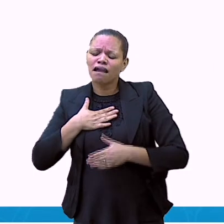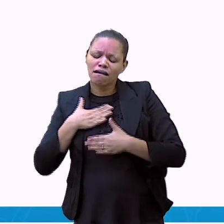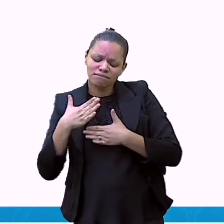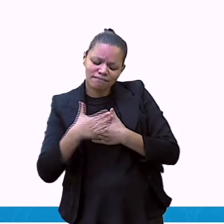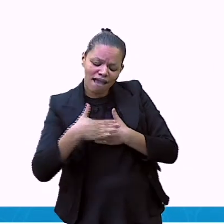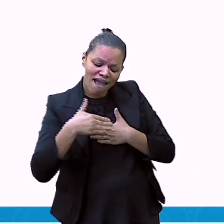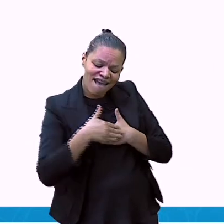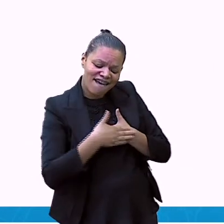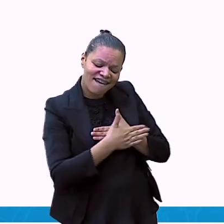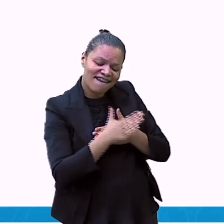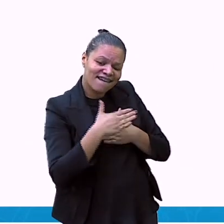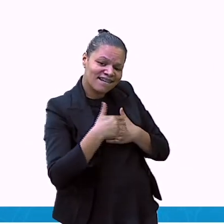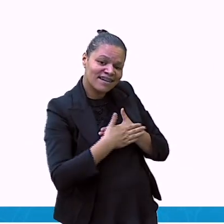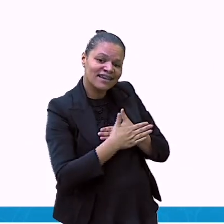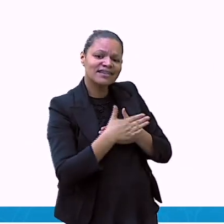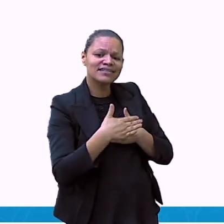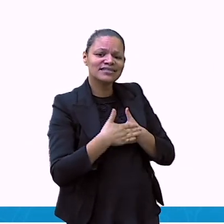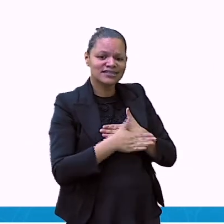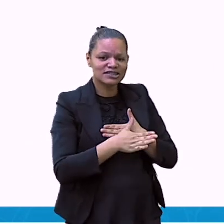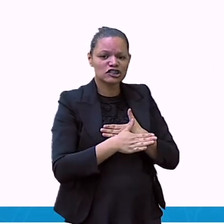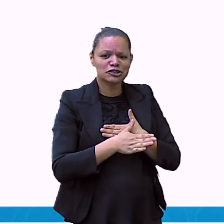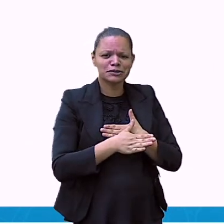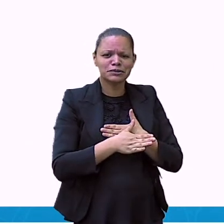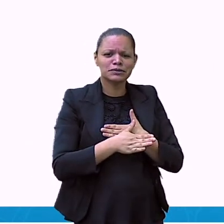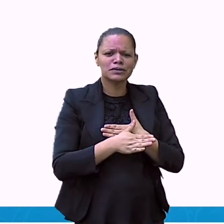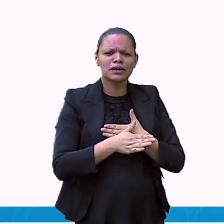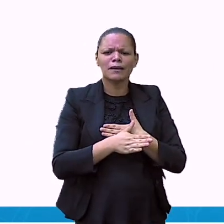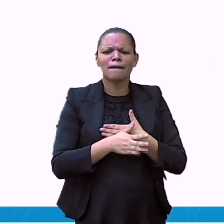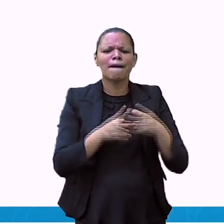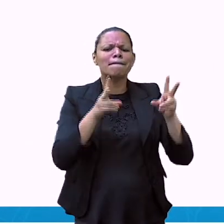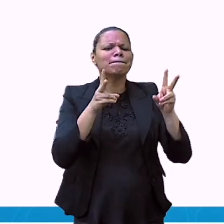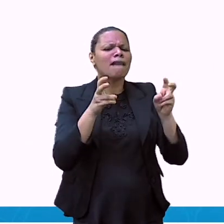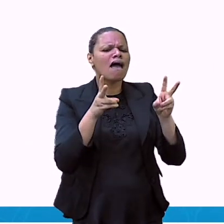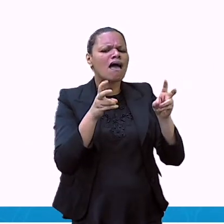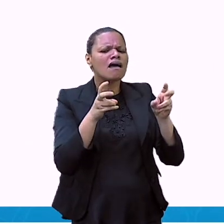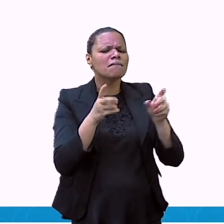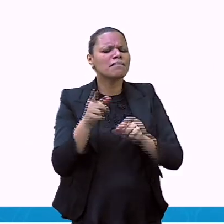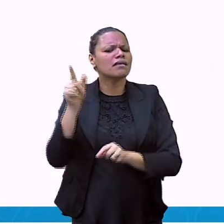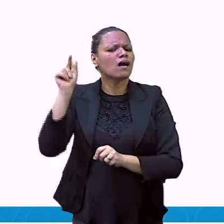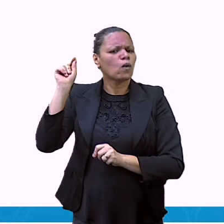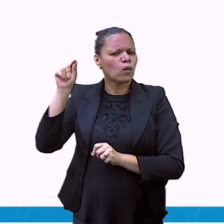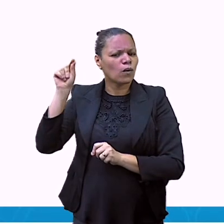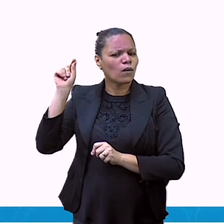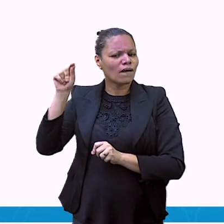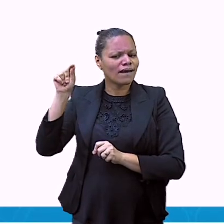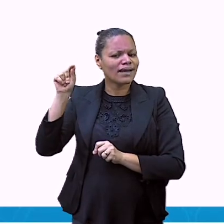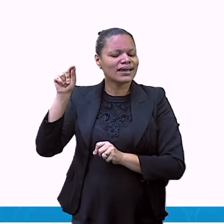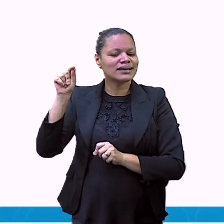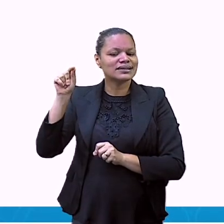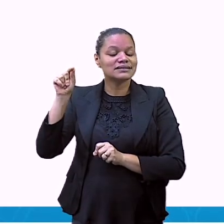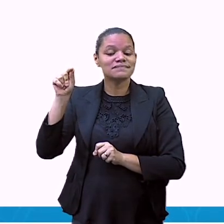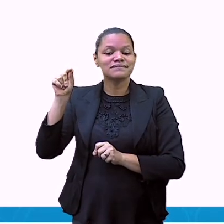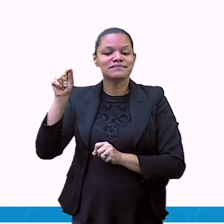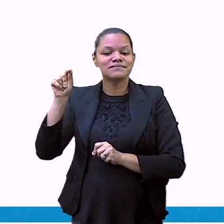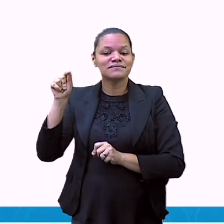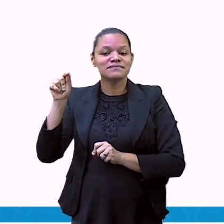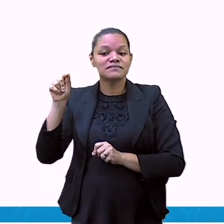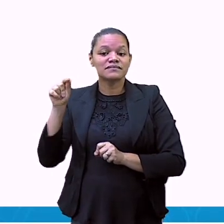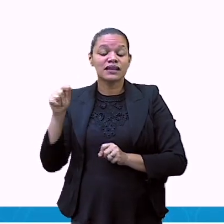quê? Sentido opostos. Quando eu falo de moleque malcriado, eu estou falando daquele que dá